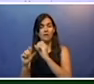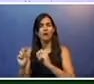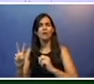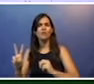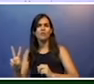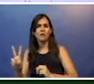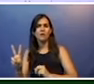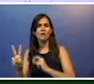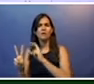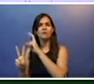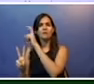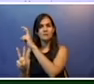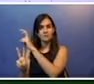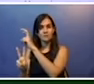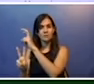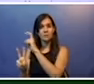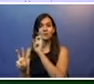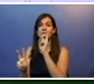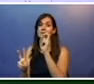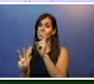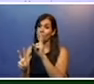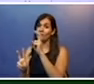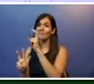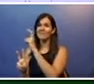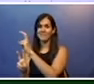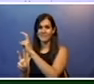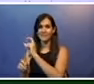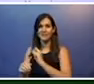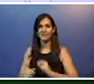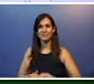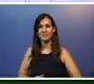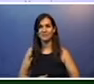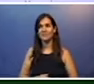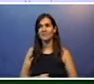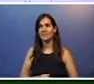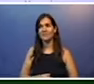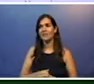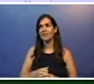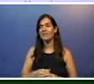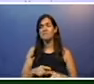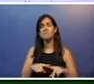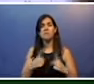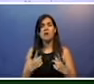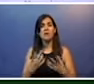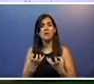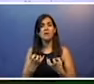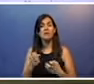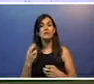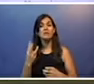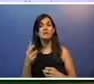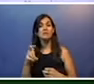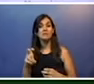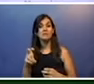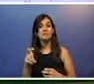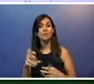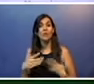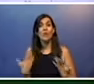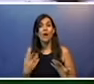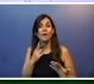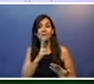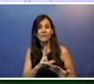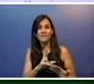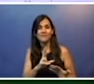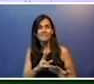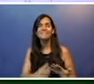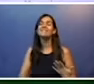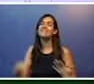que é 5. Então, forma o número 55 no algarismo romano. Só que nós queremos o 35. Qual que é a nossa resposta mesmo?